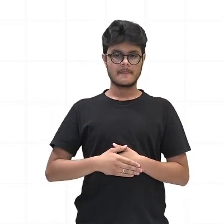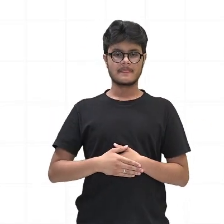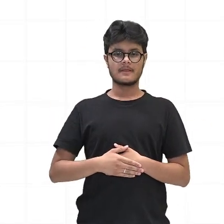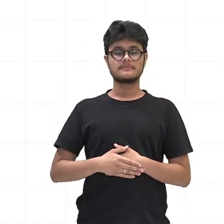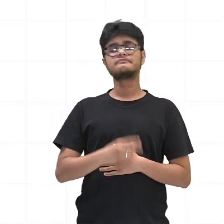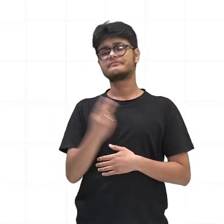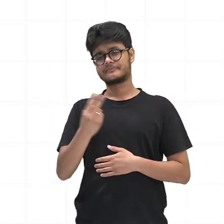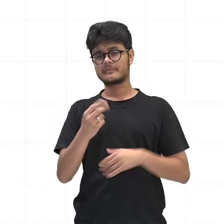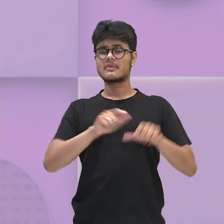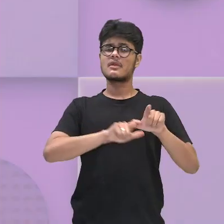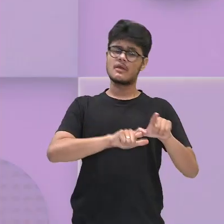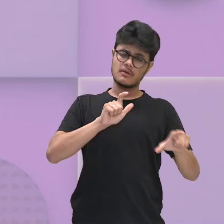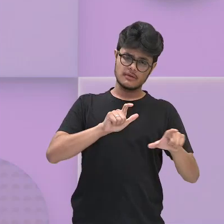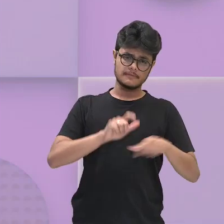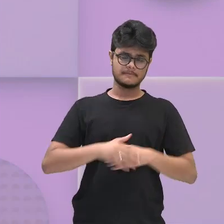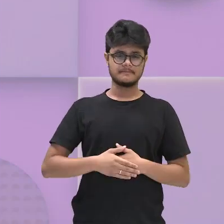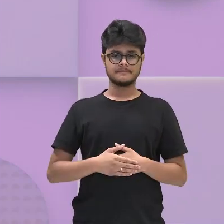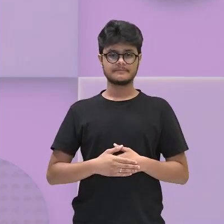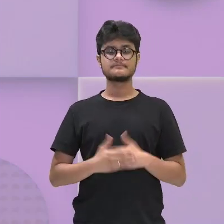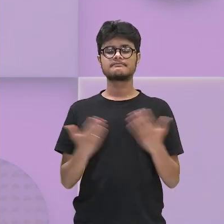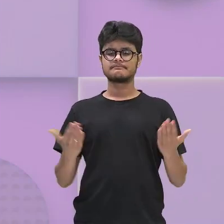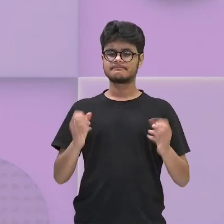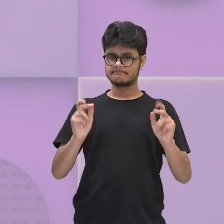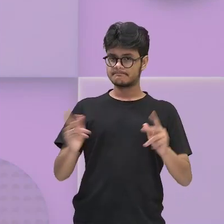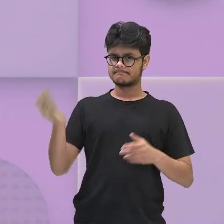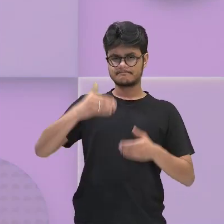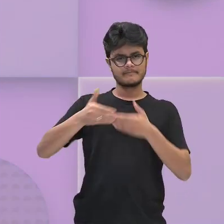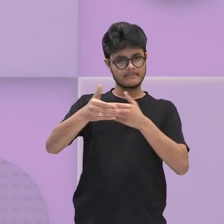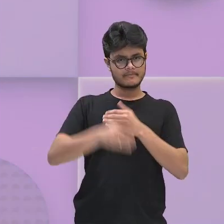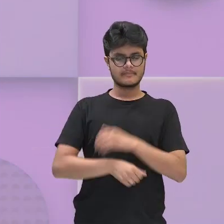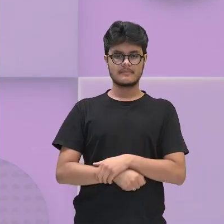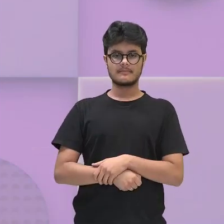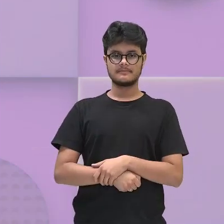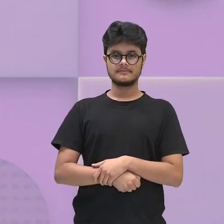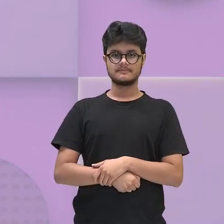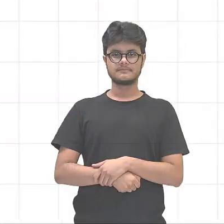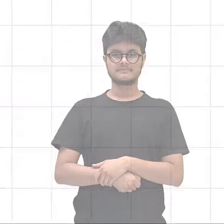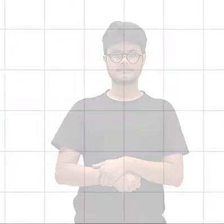e independentes. Muito bem, então vamos à nossa aula.